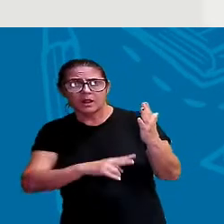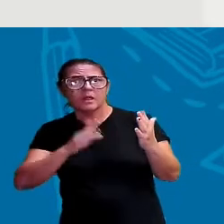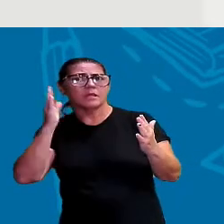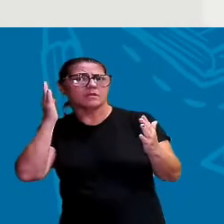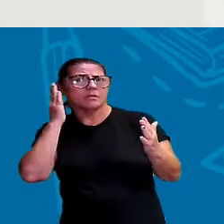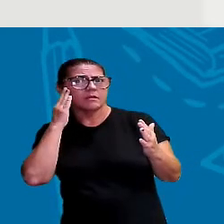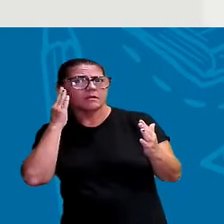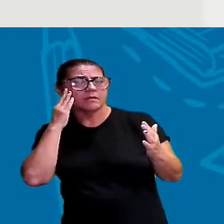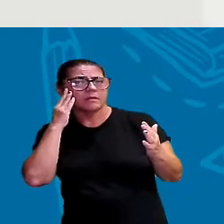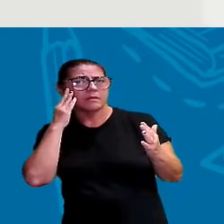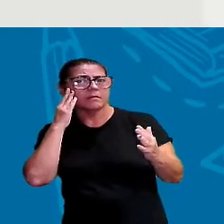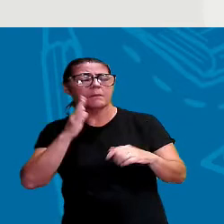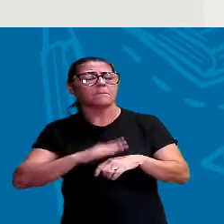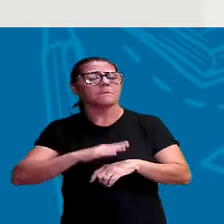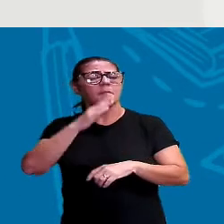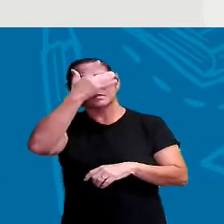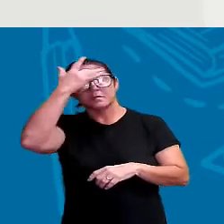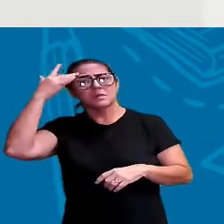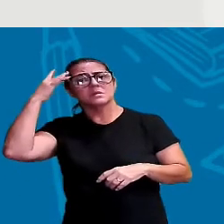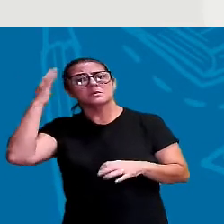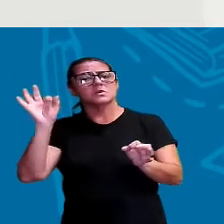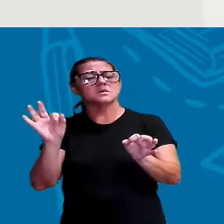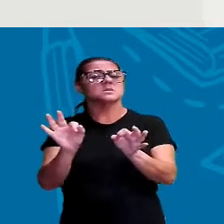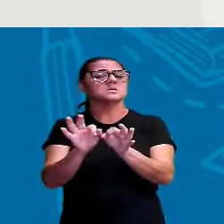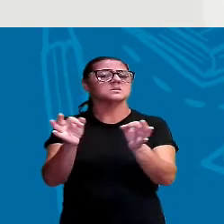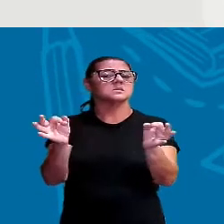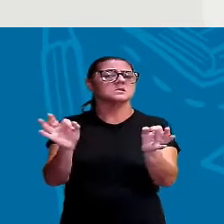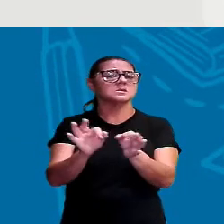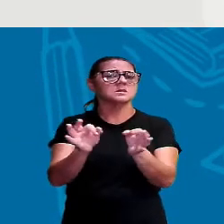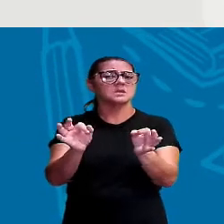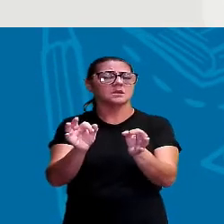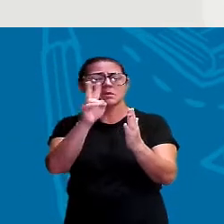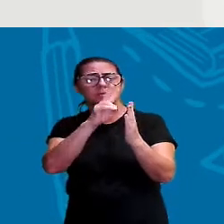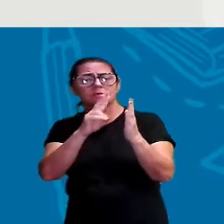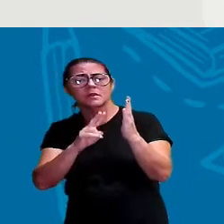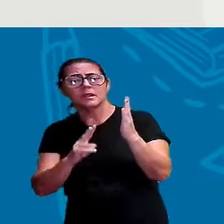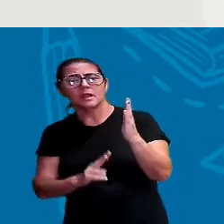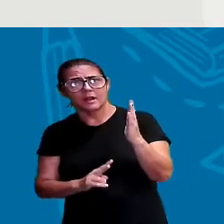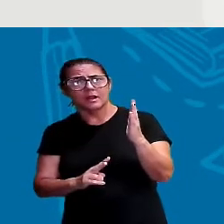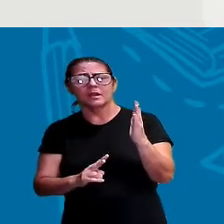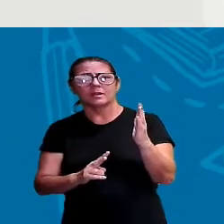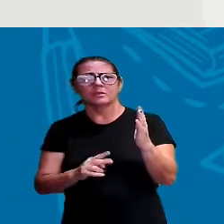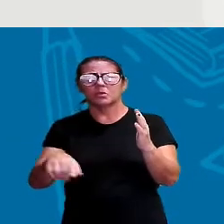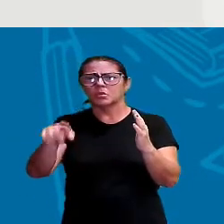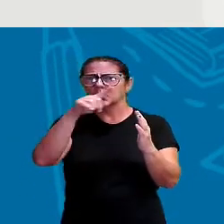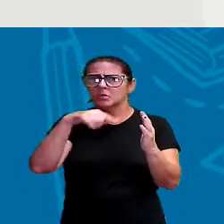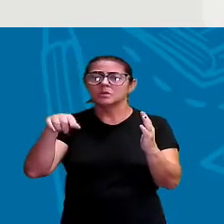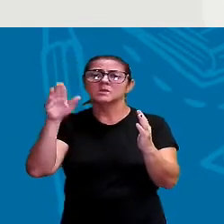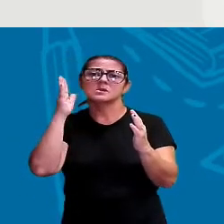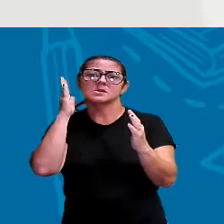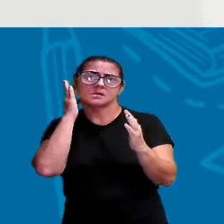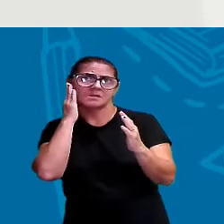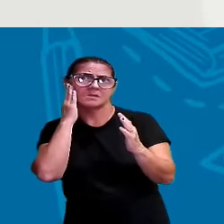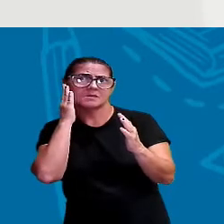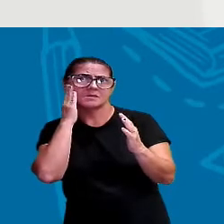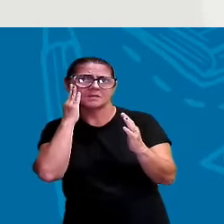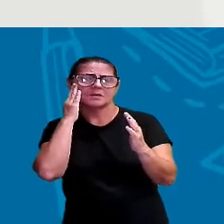atingir um público em geral, ele tem que trazer uma linguagem simples, para que todo mundo tenha acesso, para que todo mundo